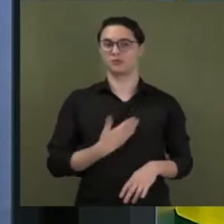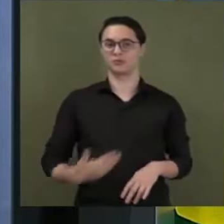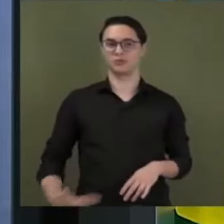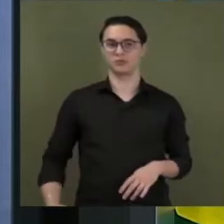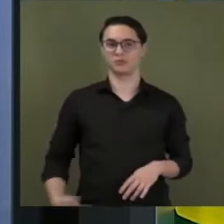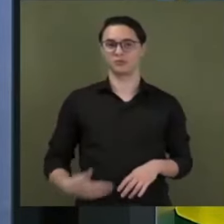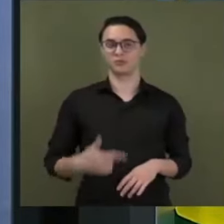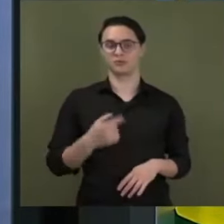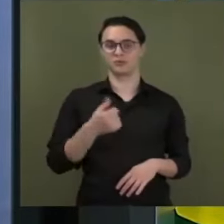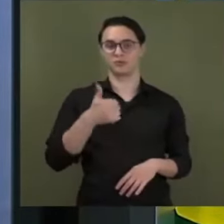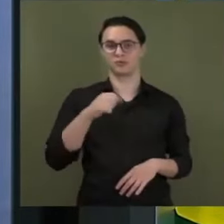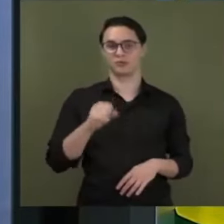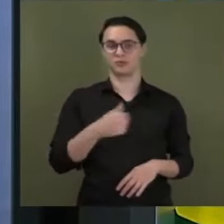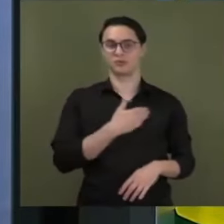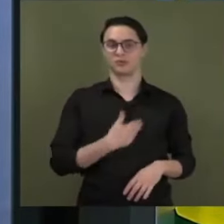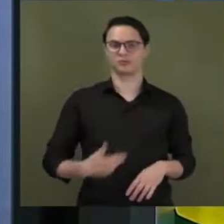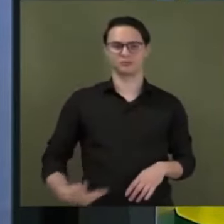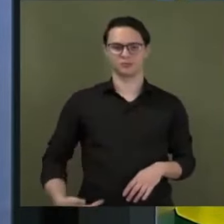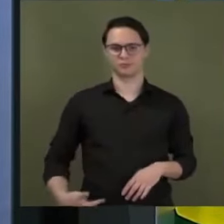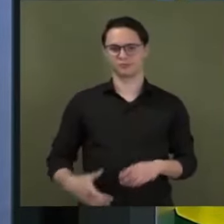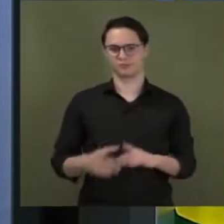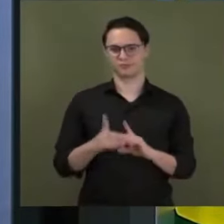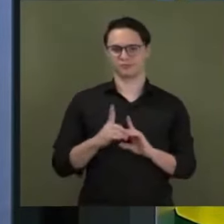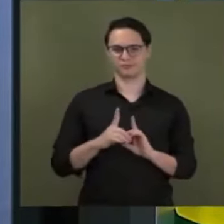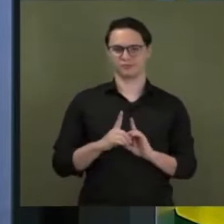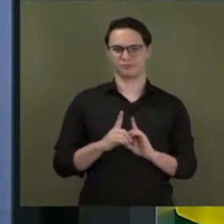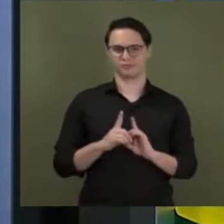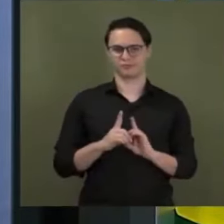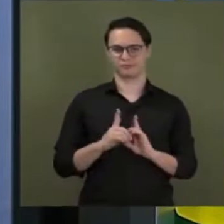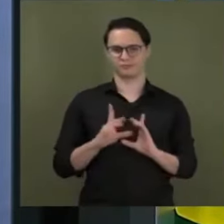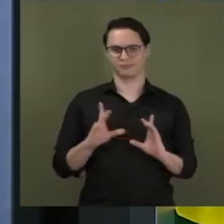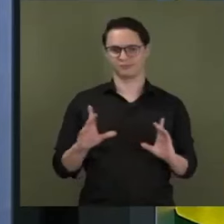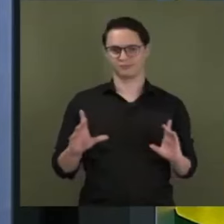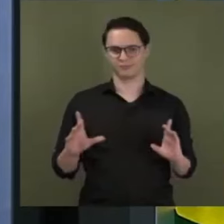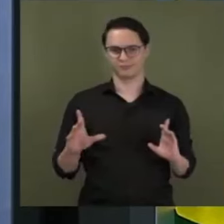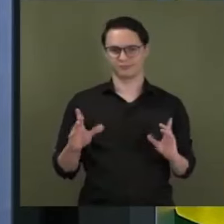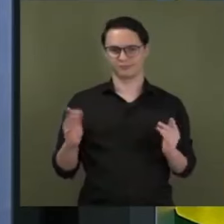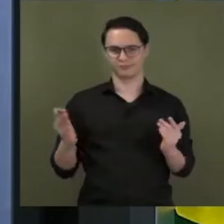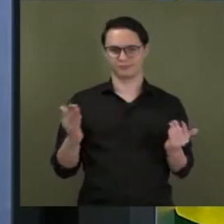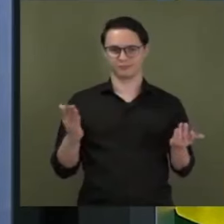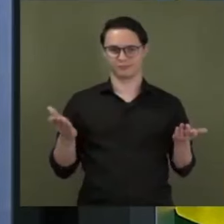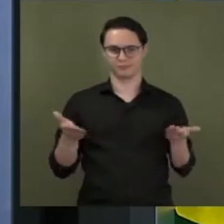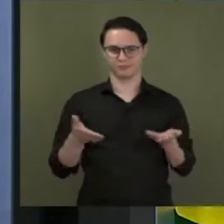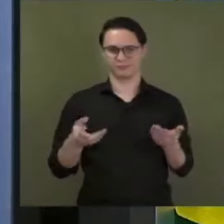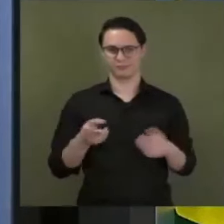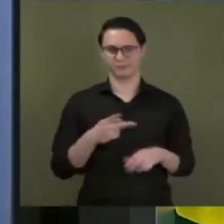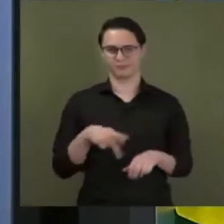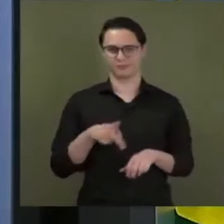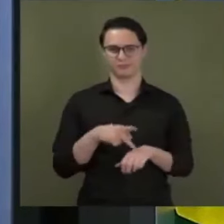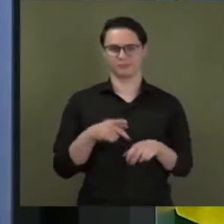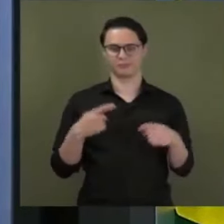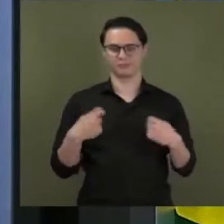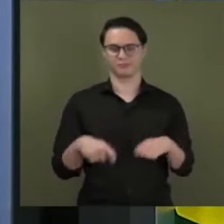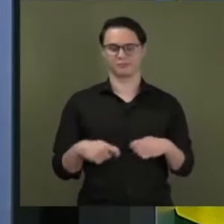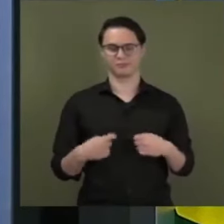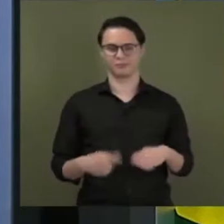18 por um governo democrático o mínimo Nas condições hoje que um país como o Brasil